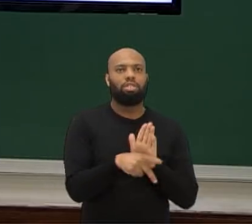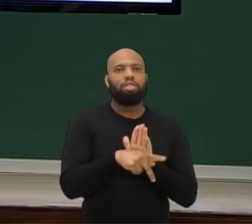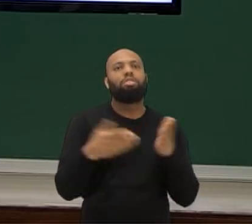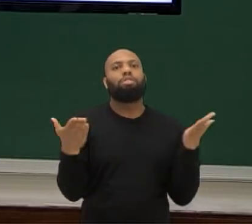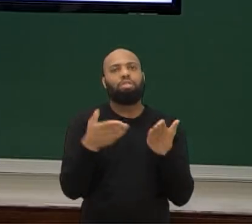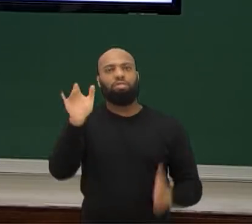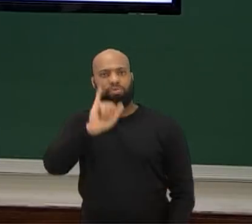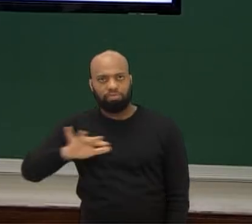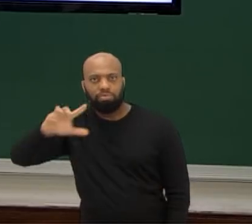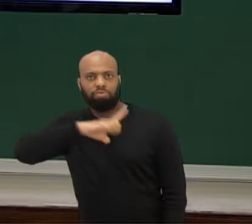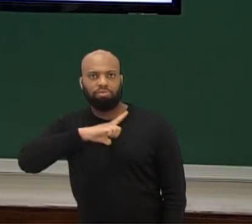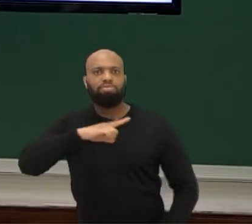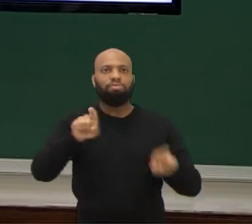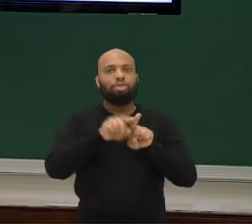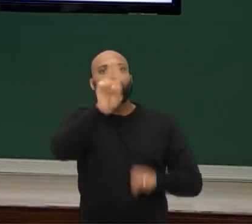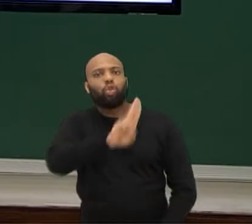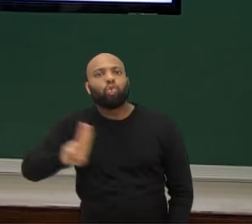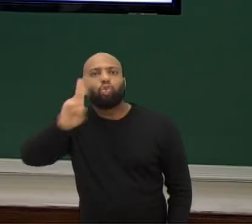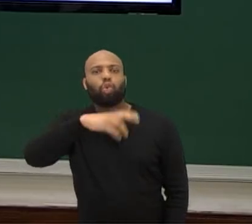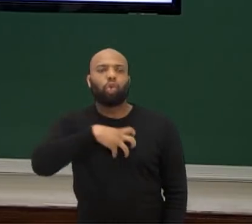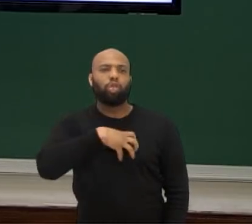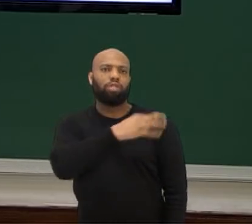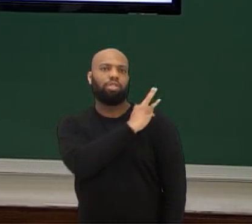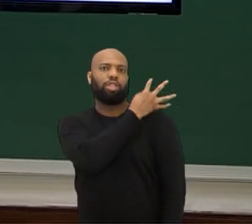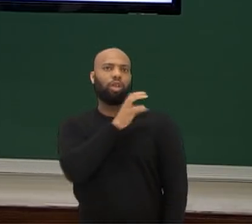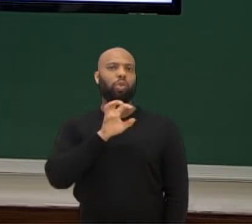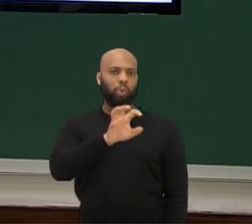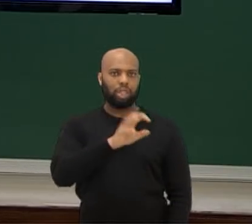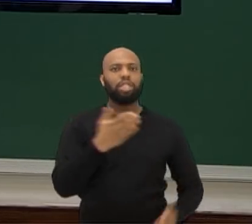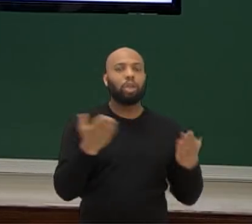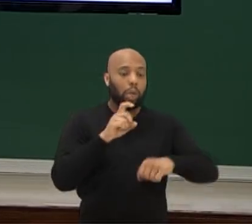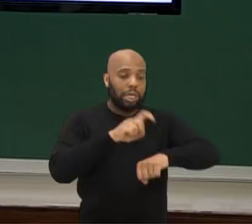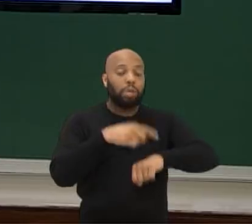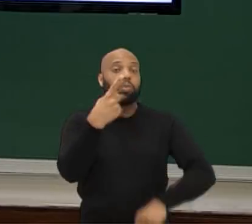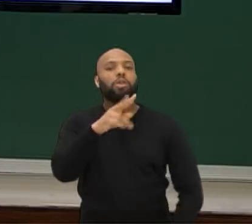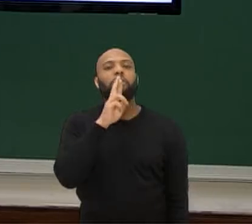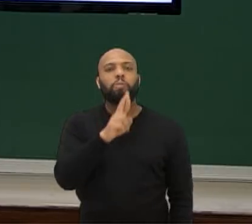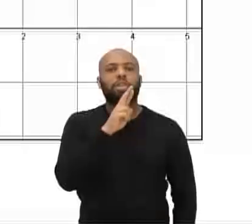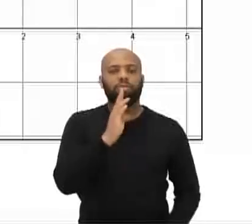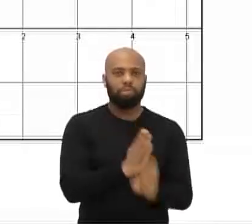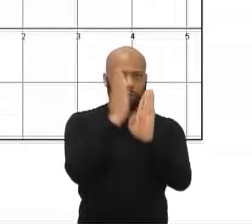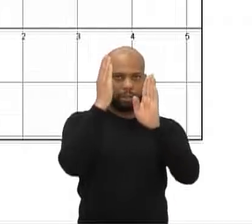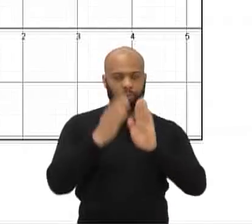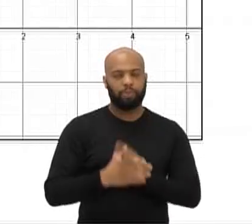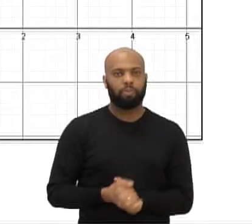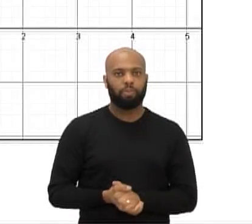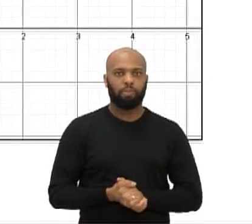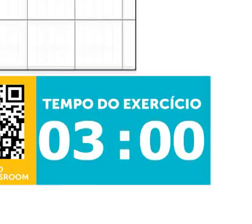foi usado o processo de translação. Um tempo para vocês identificarem.